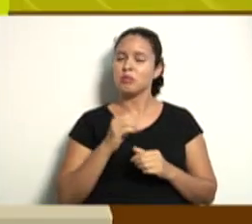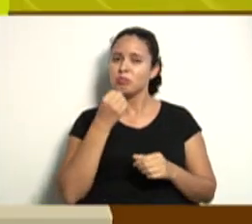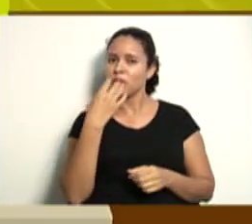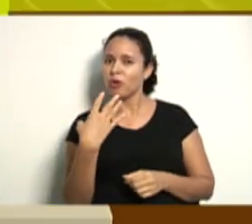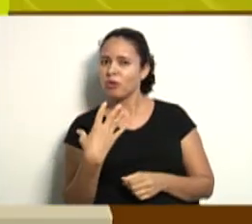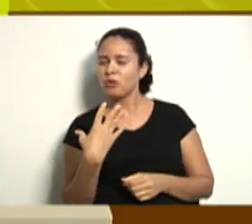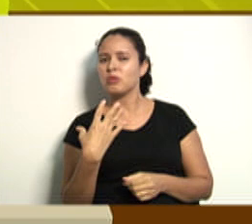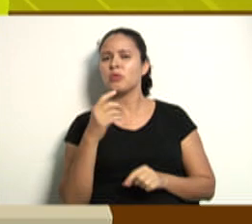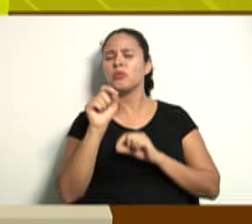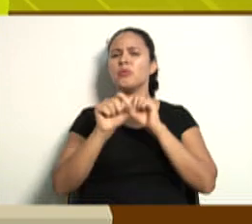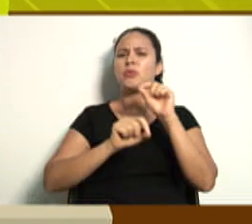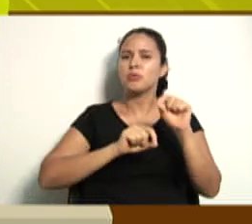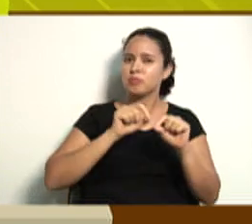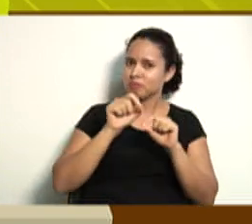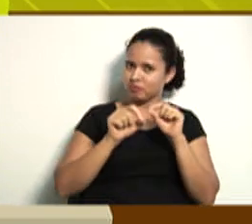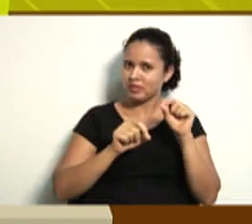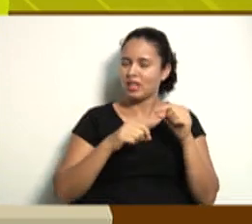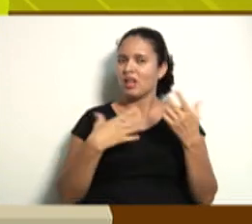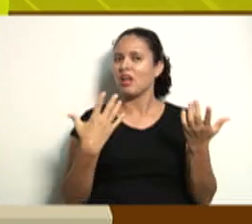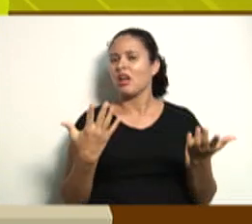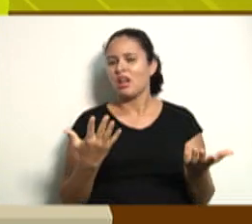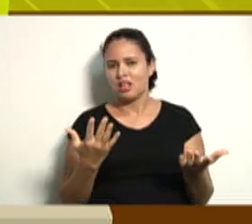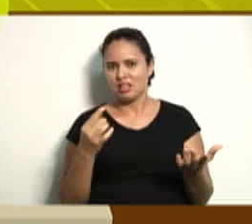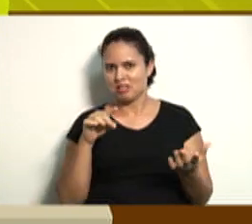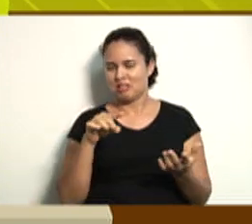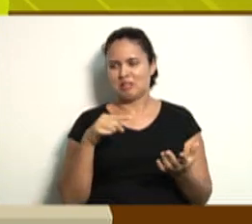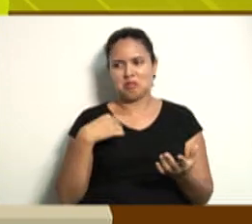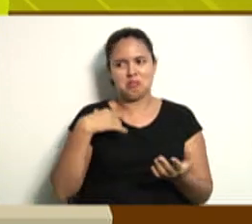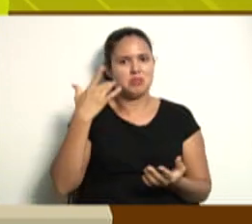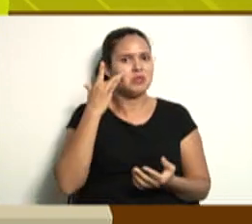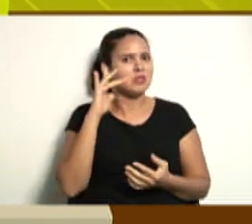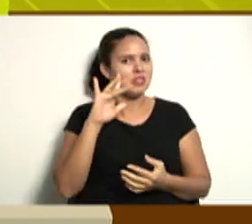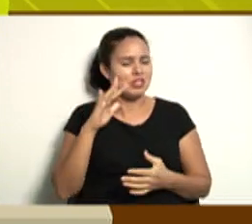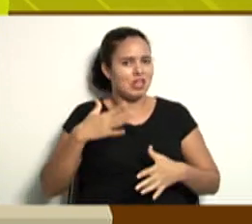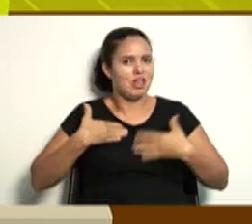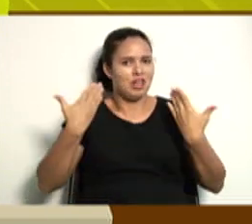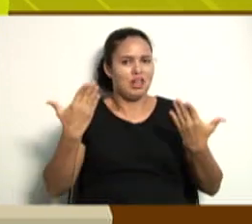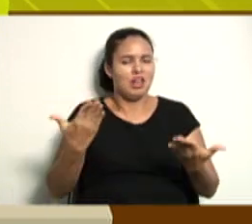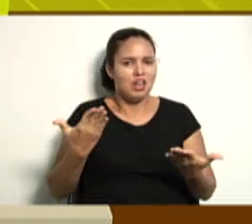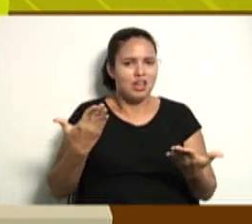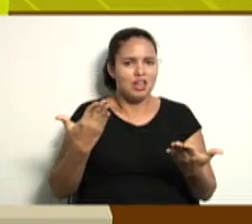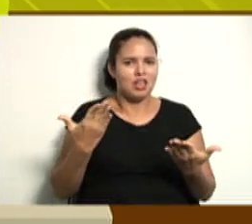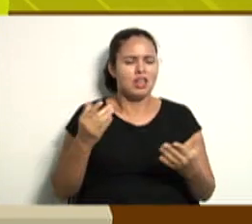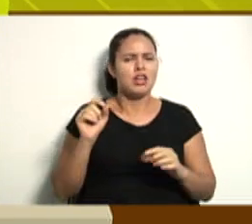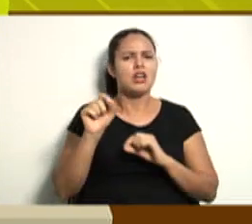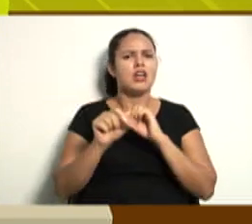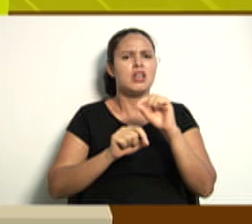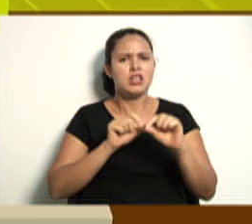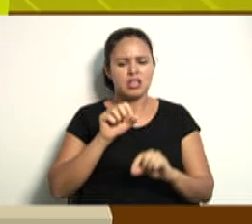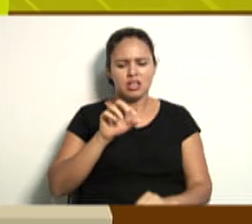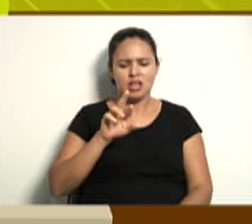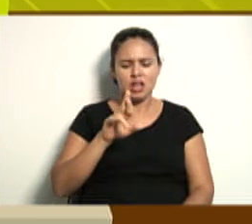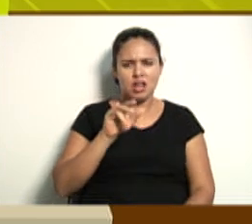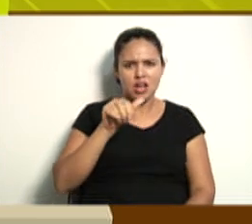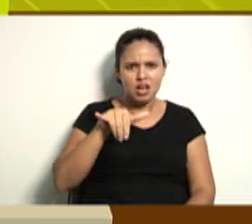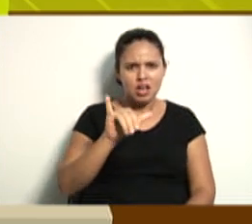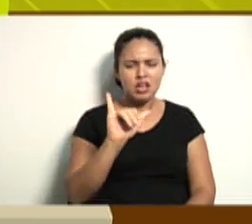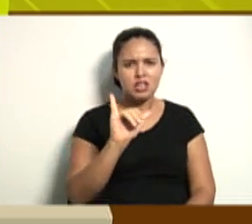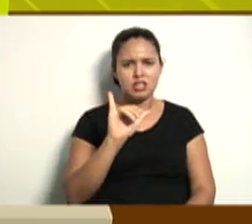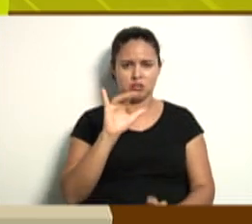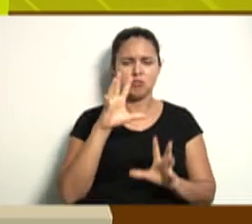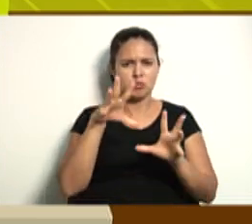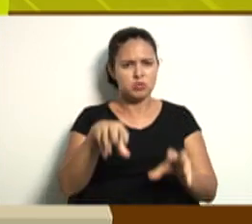Bom, então, nessa você me pegou de surpresa agora. Hein, Rai? No geral,